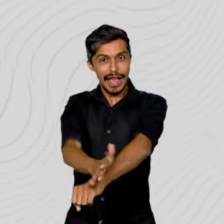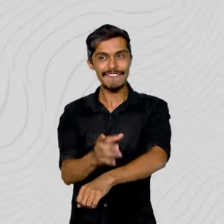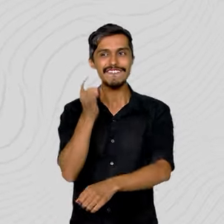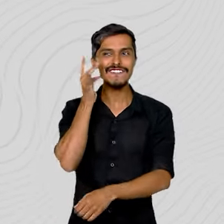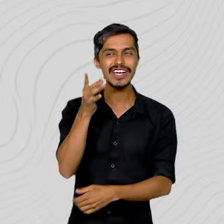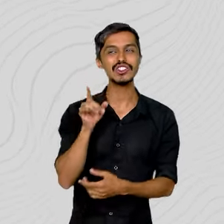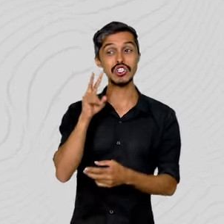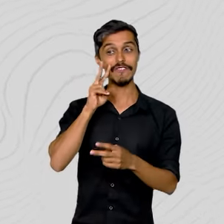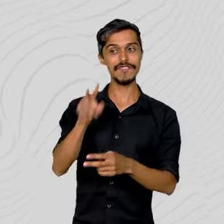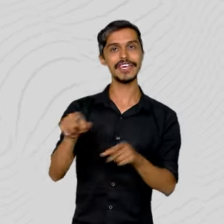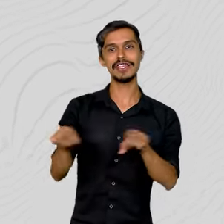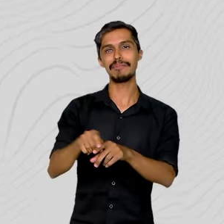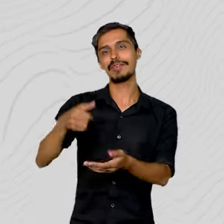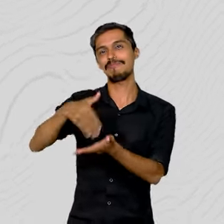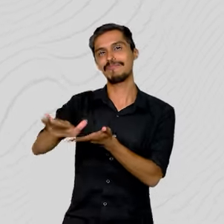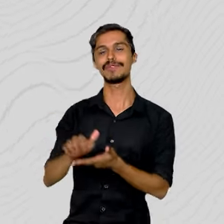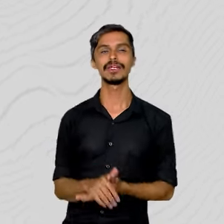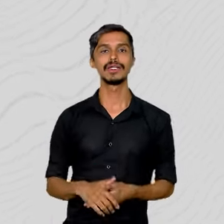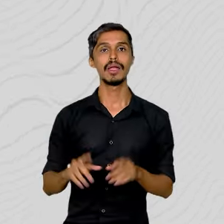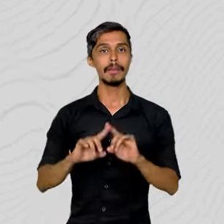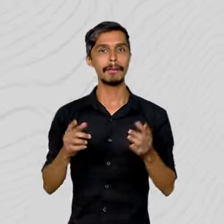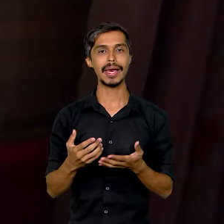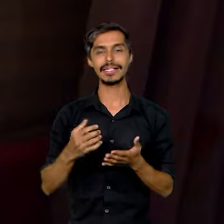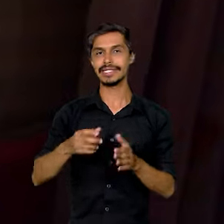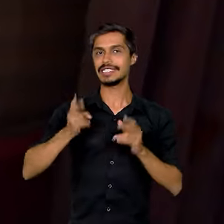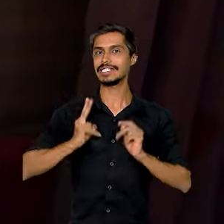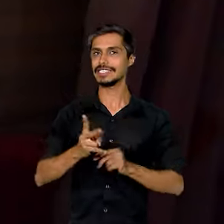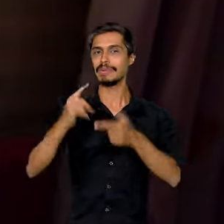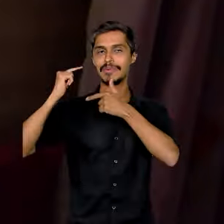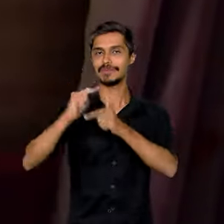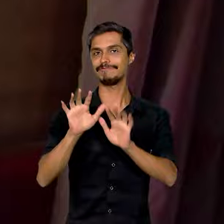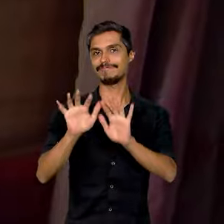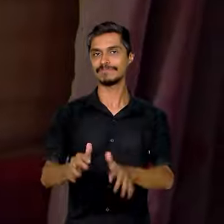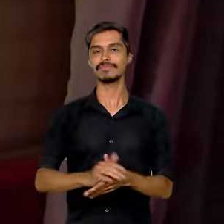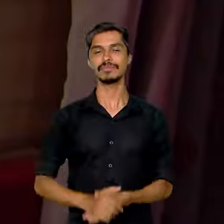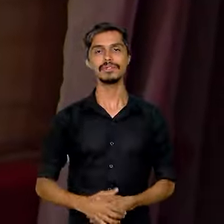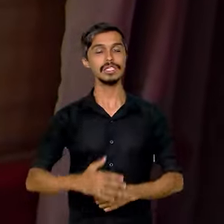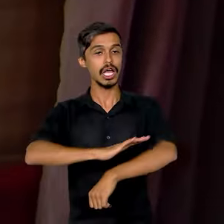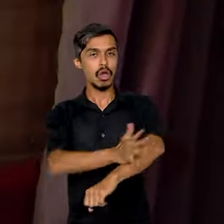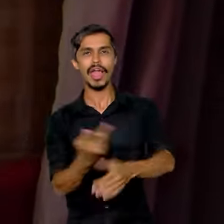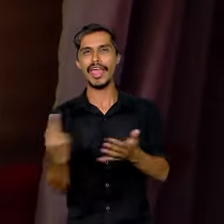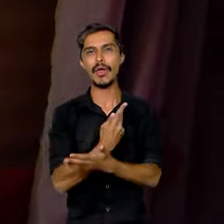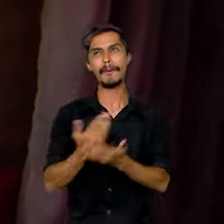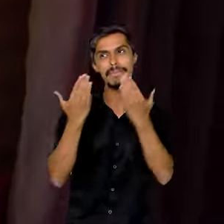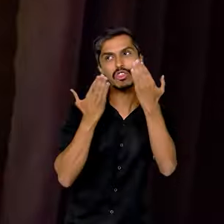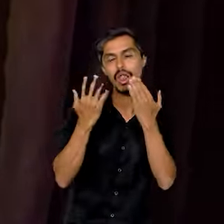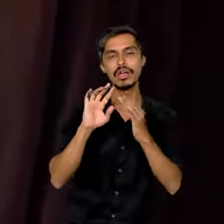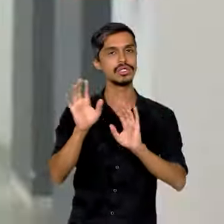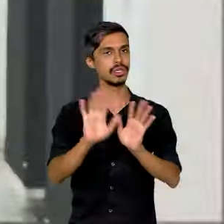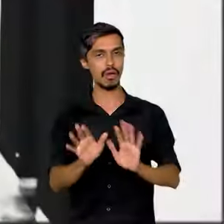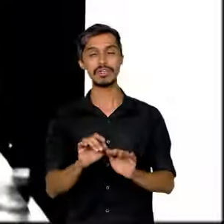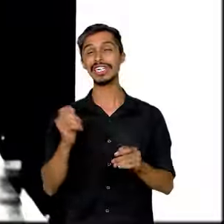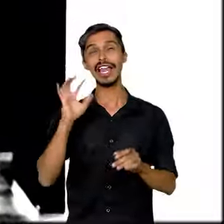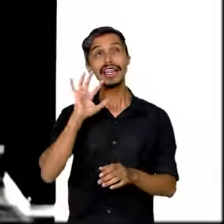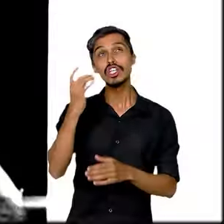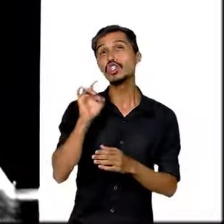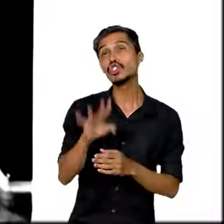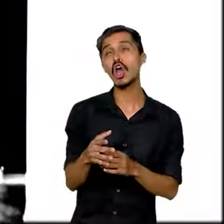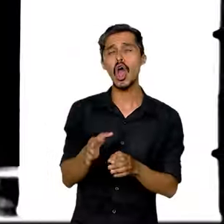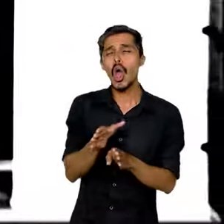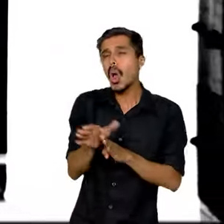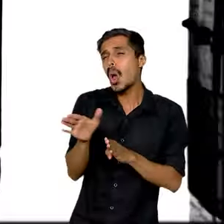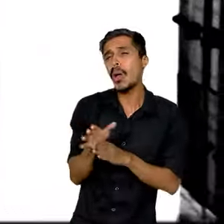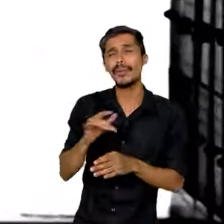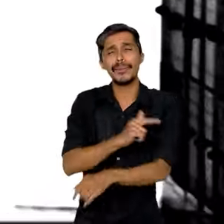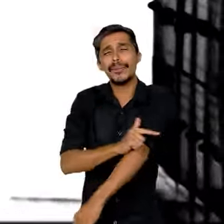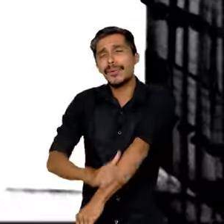rejeitar. Mas a estrutura não muda. Racismo não é um erro psicológico, algo que se possa resolver